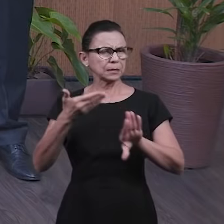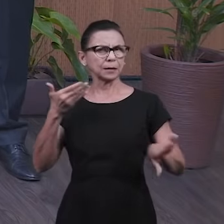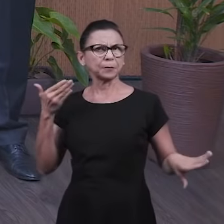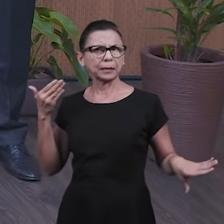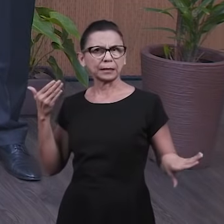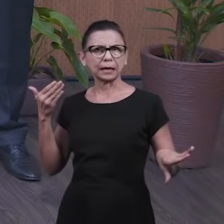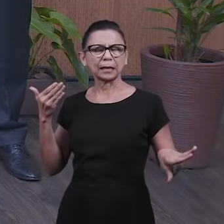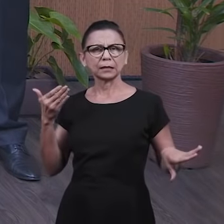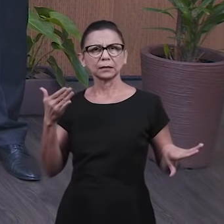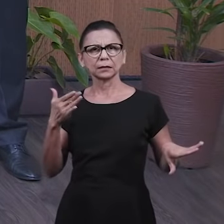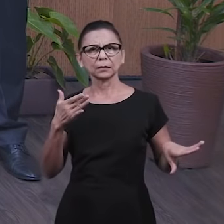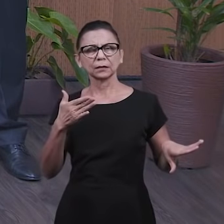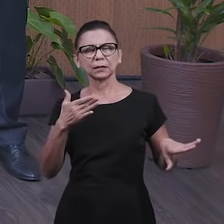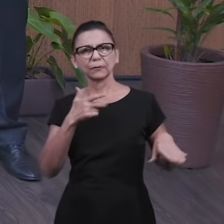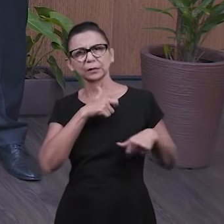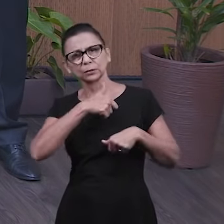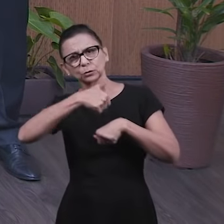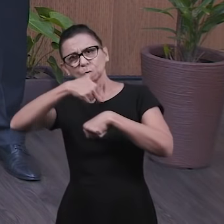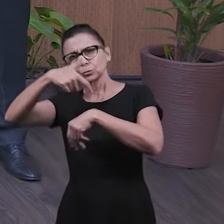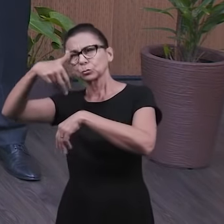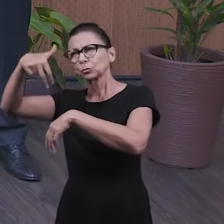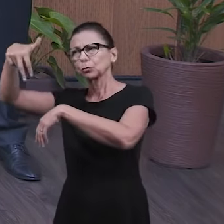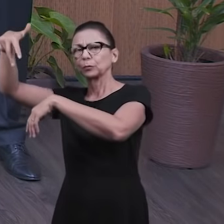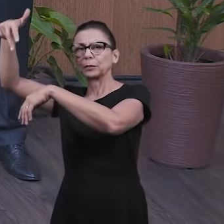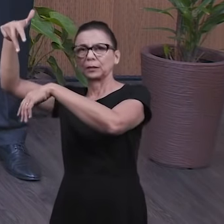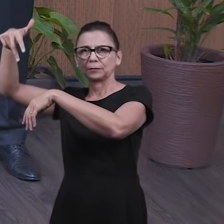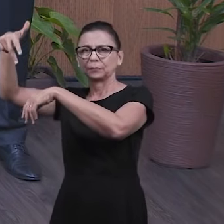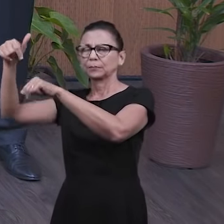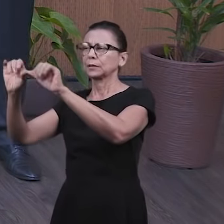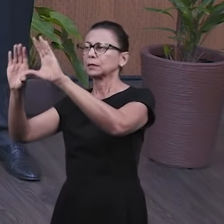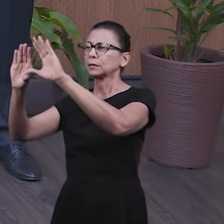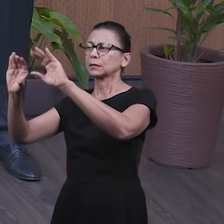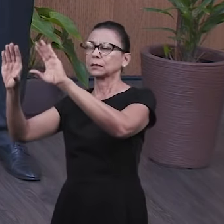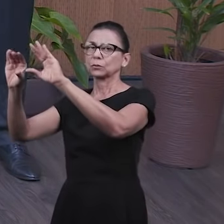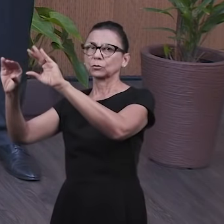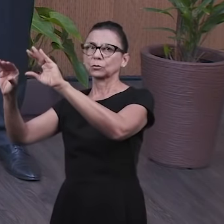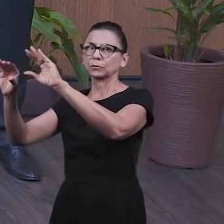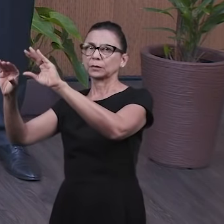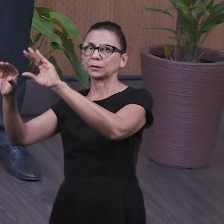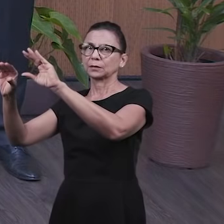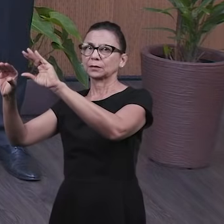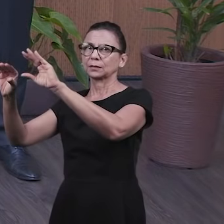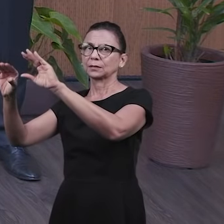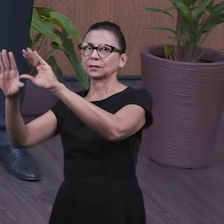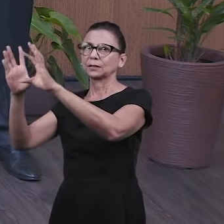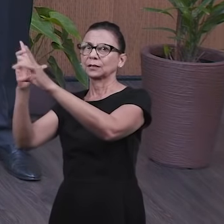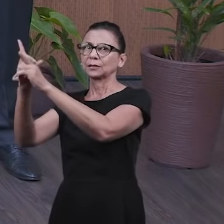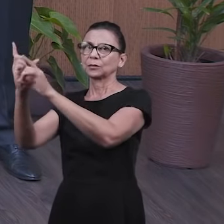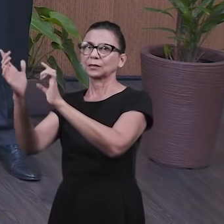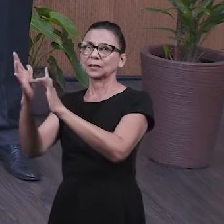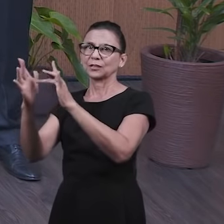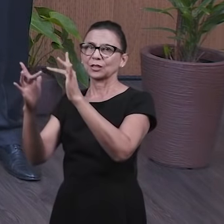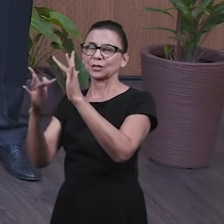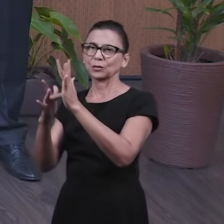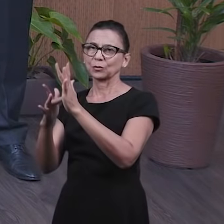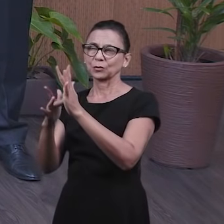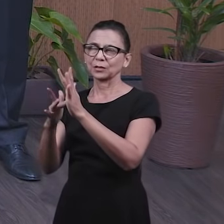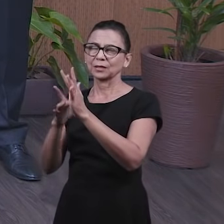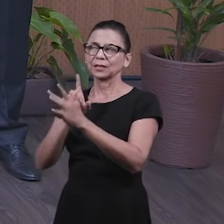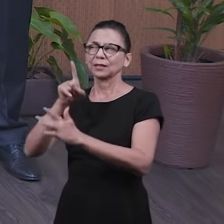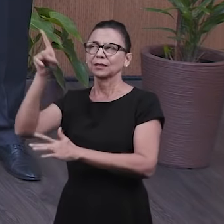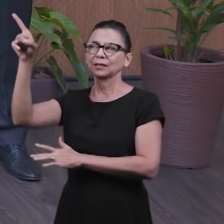para encontrar-se com Jesus nas nuvens e viver eternamente no novo